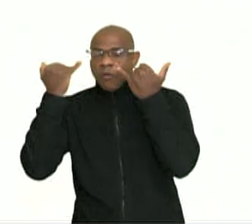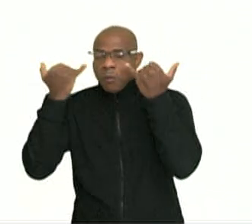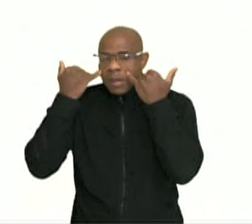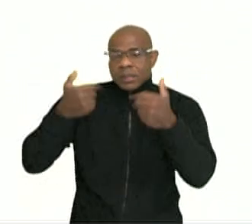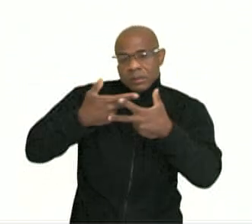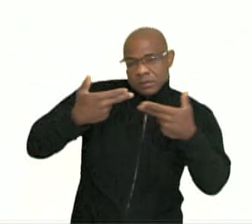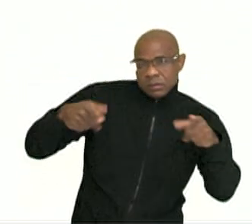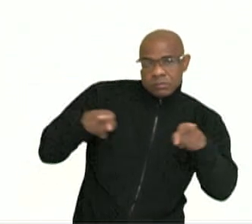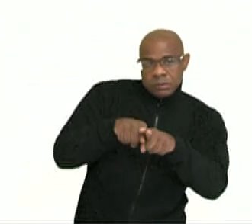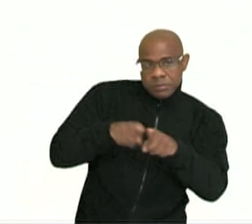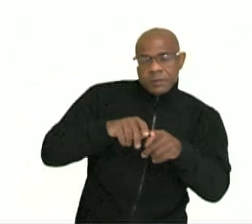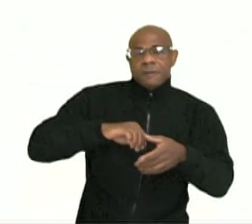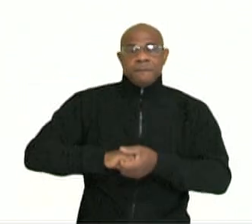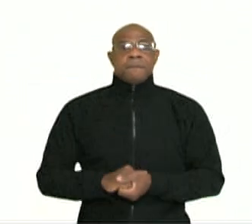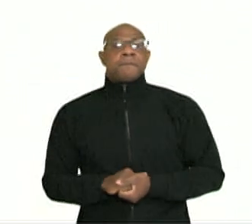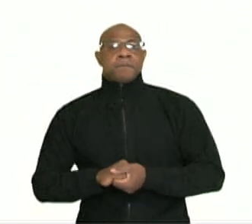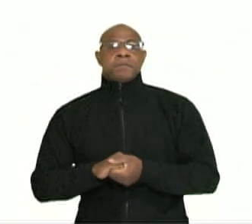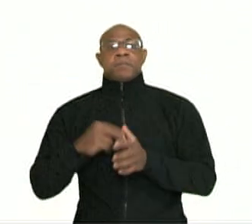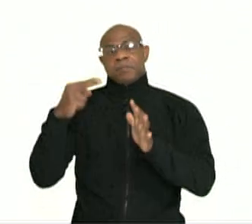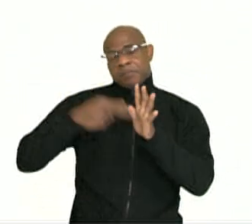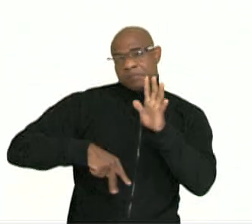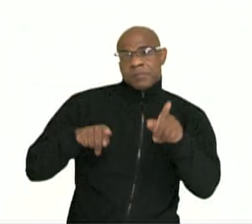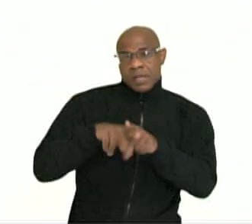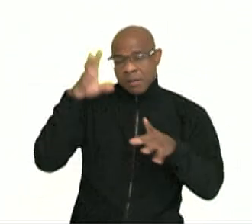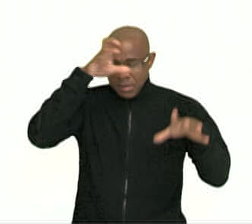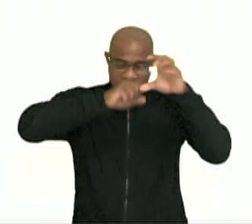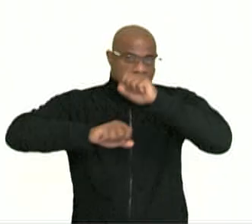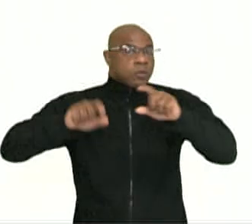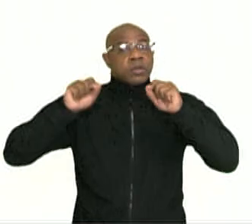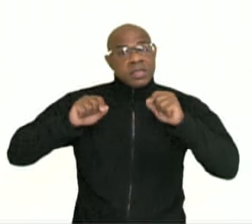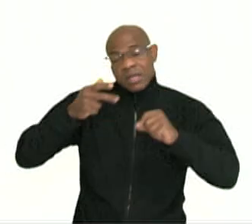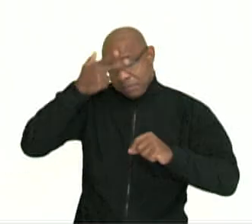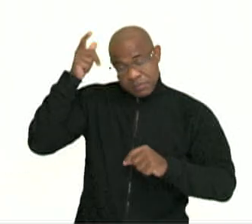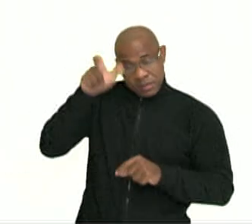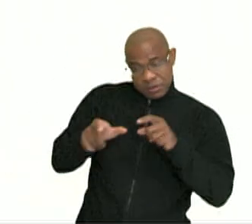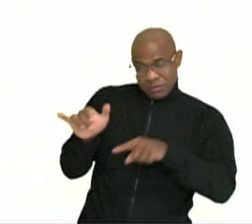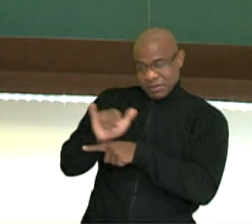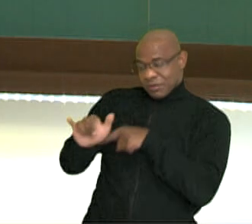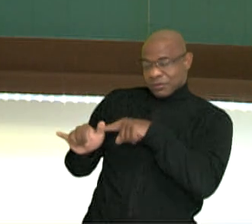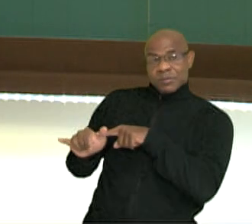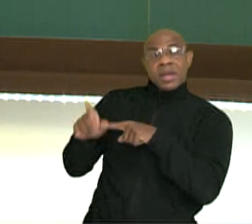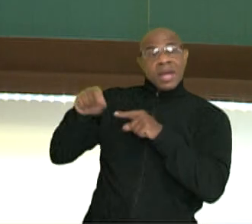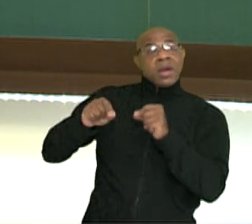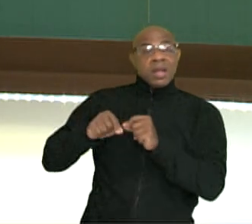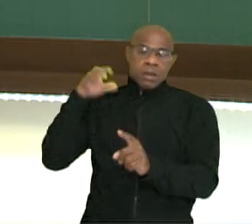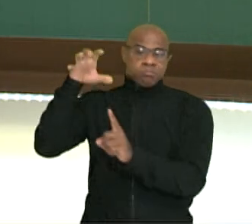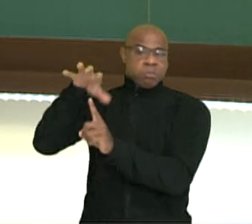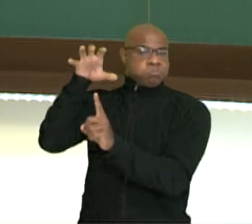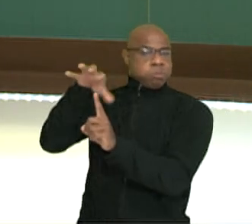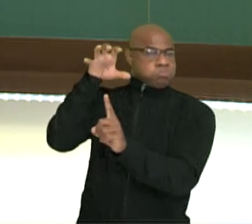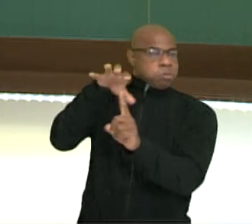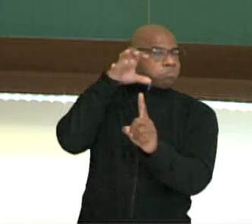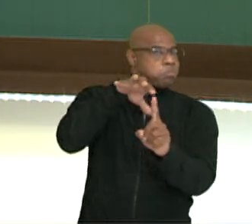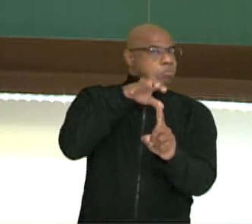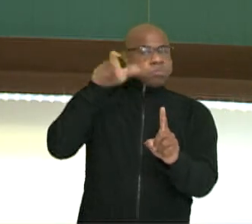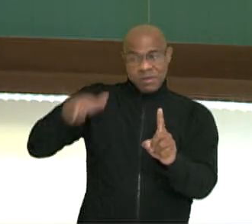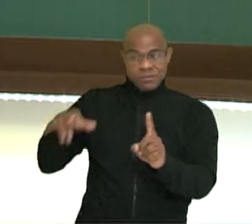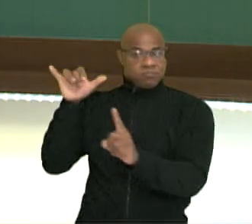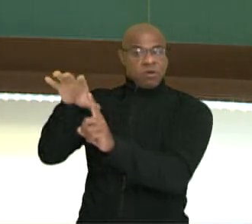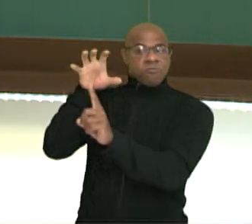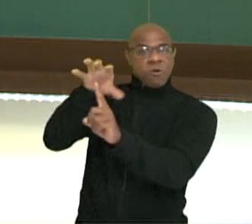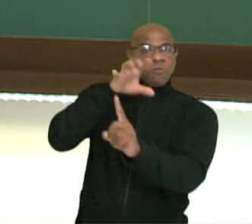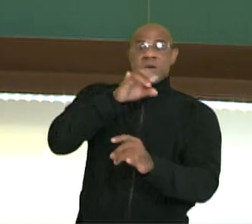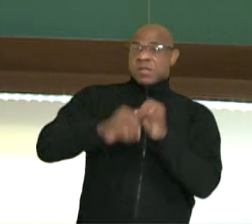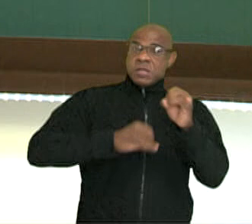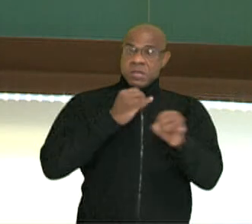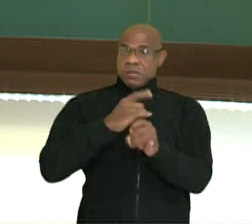informativo, foi aquele texto lá que a gente leu, aprendemos que os youtubers são considerados influenciadores digitais. E aí